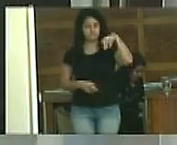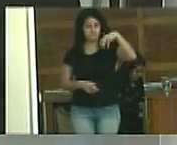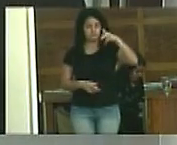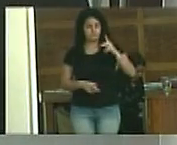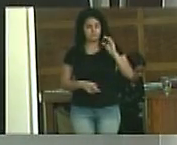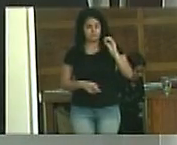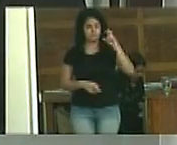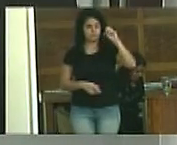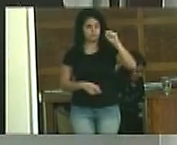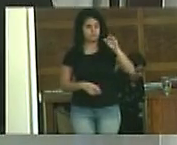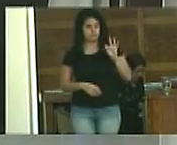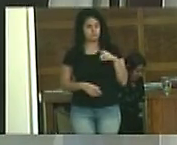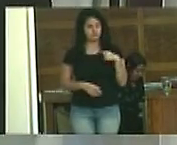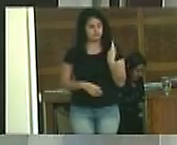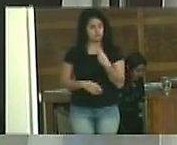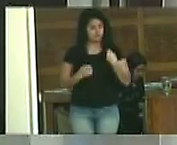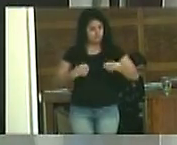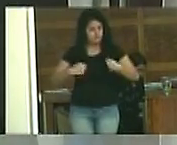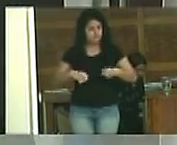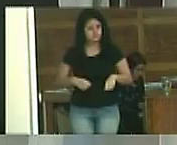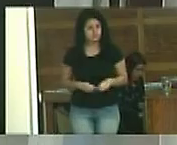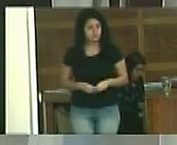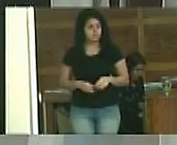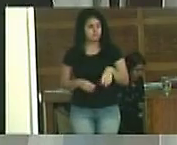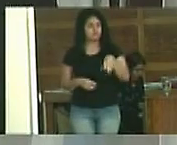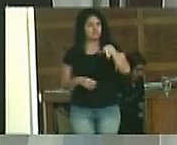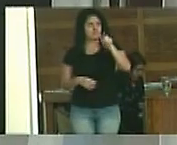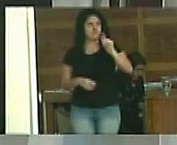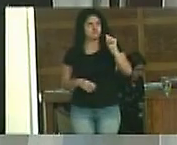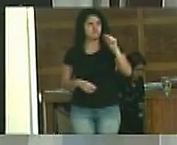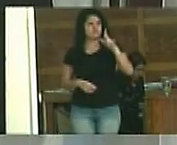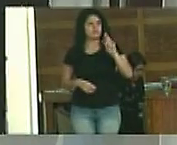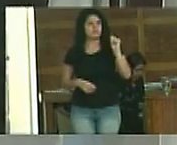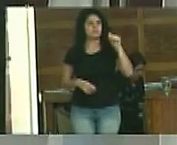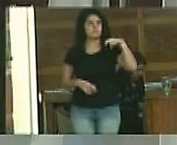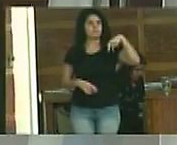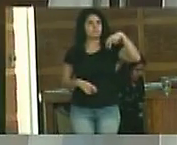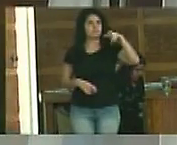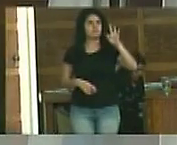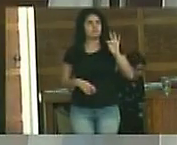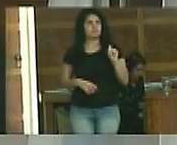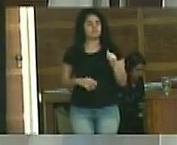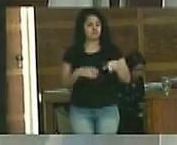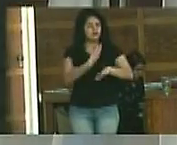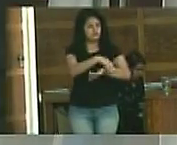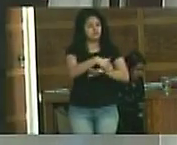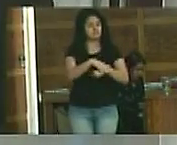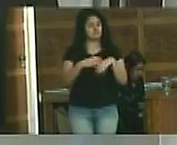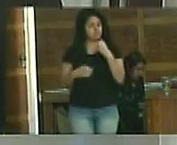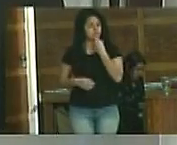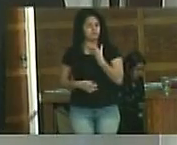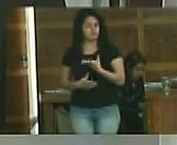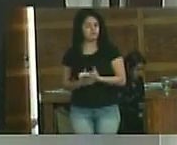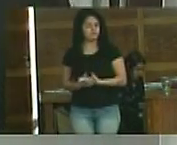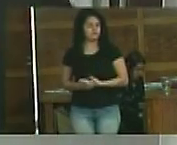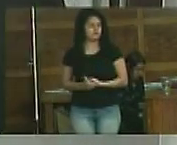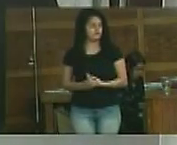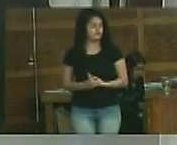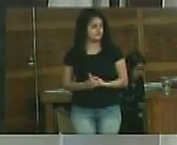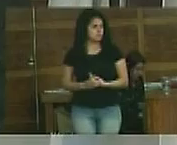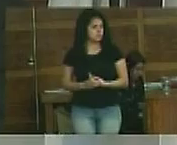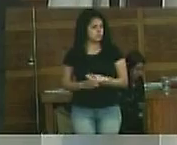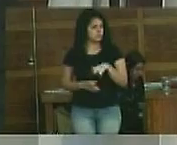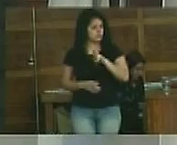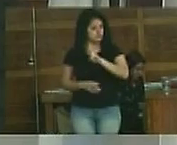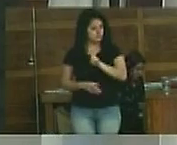é um imposto que a gente precisa para garantir, precisa pagar para garantir as estradas em perfeita condição